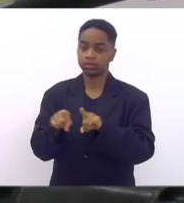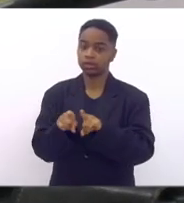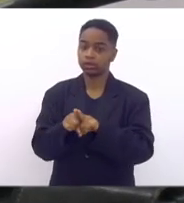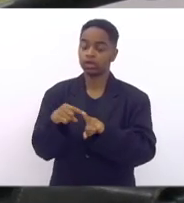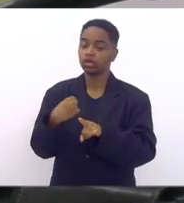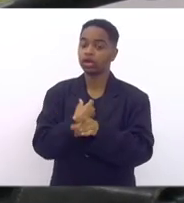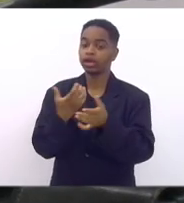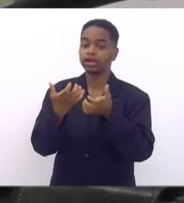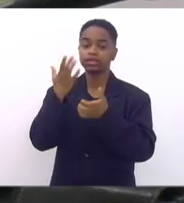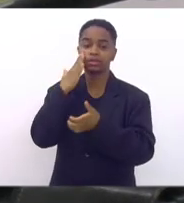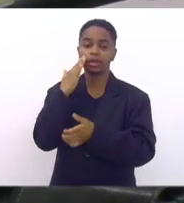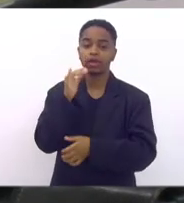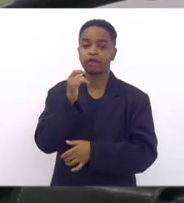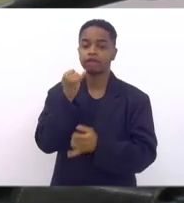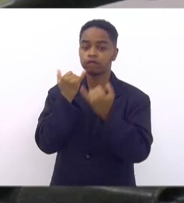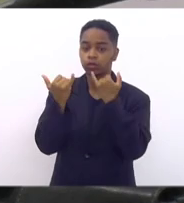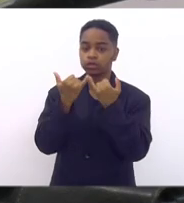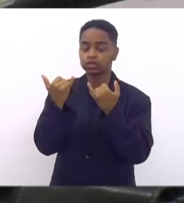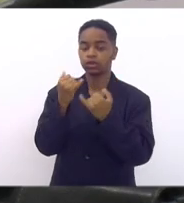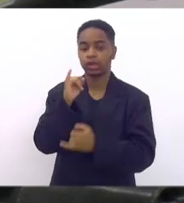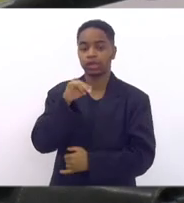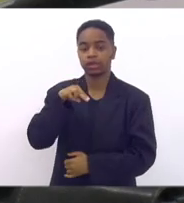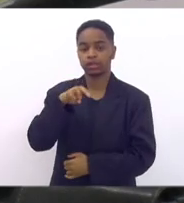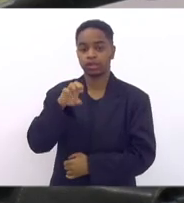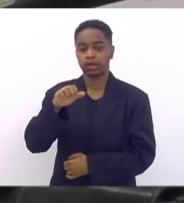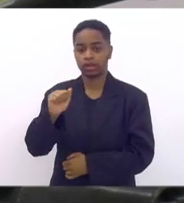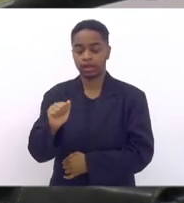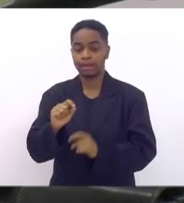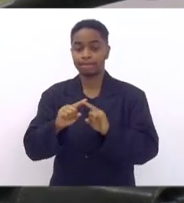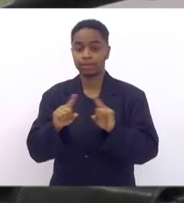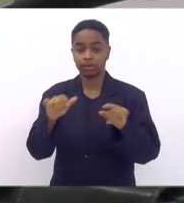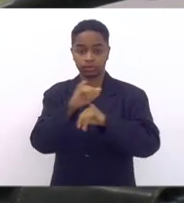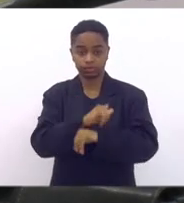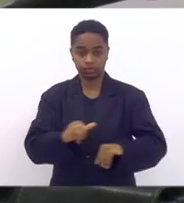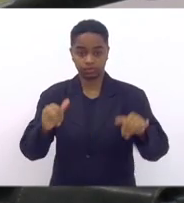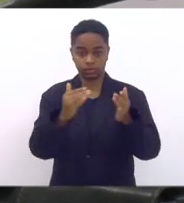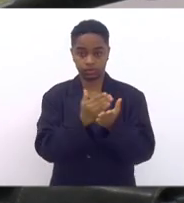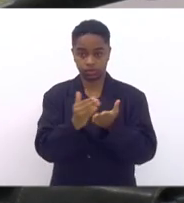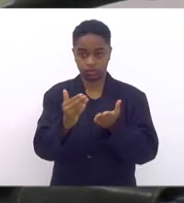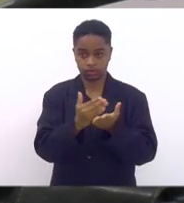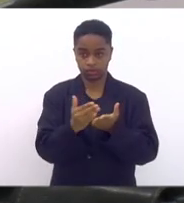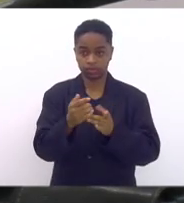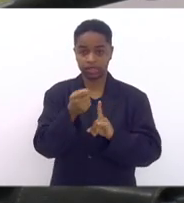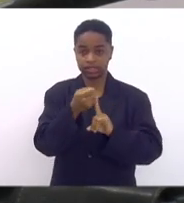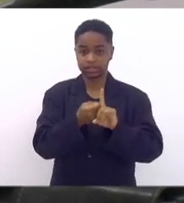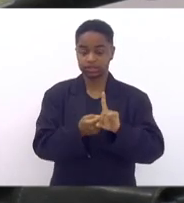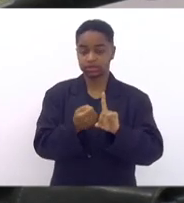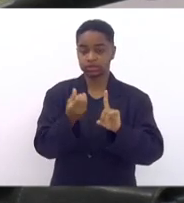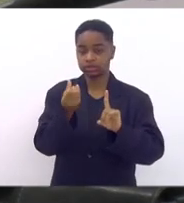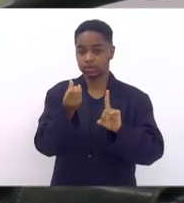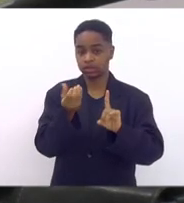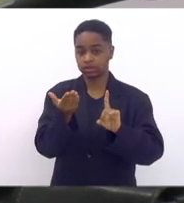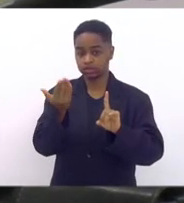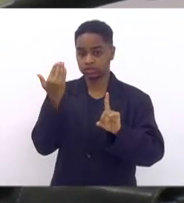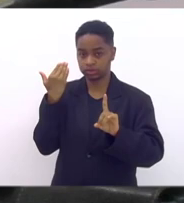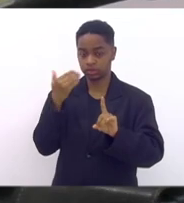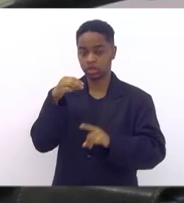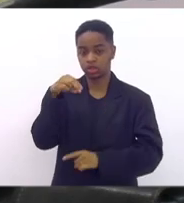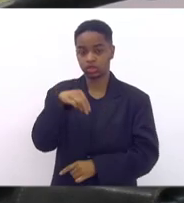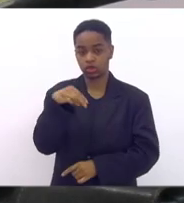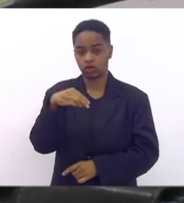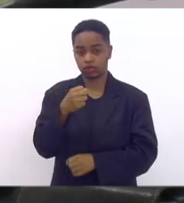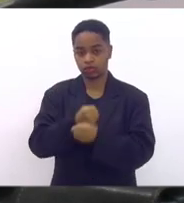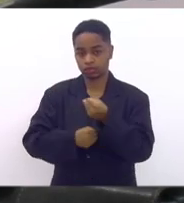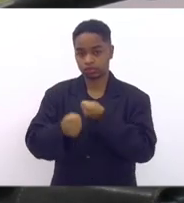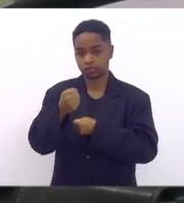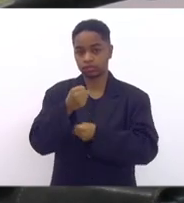informações do inia sobre isso mas o alerta inicial para o processo veia a seis meses antes em novembro do ano